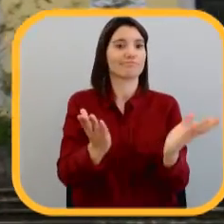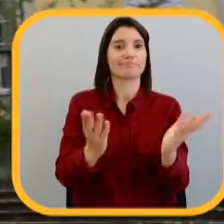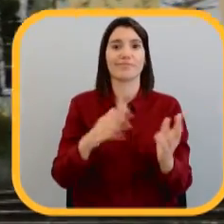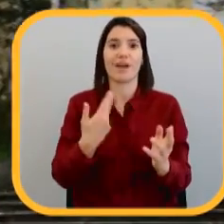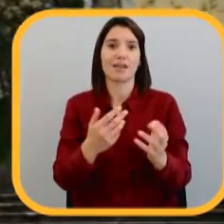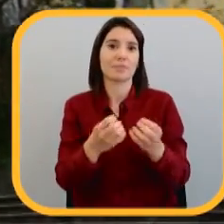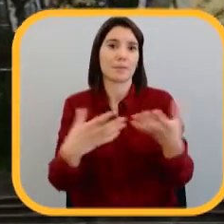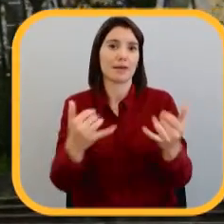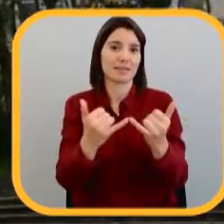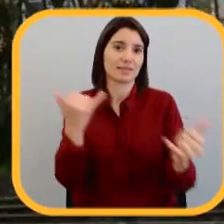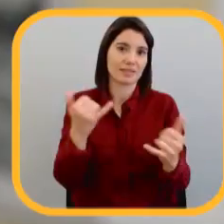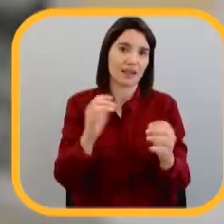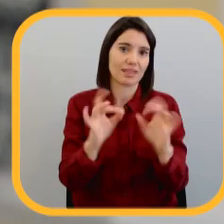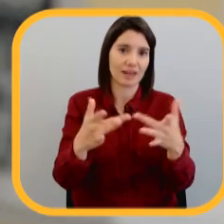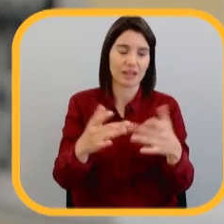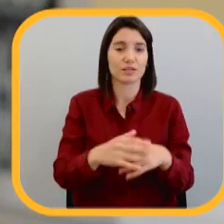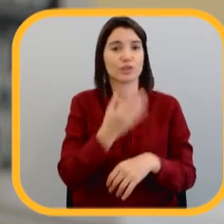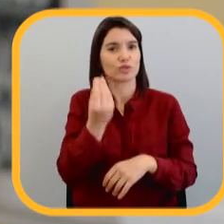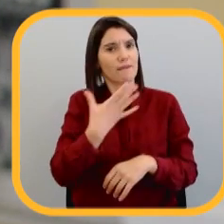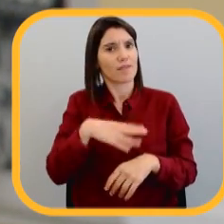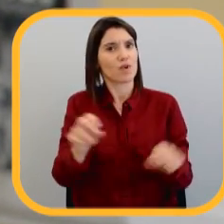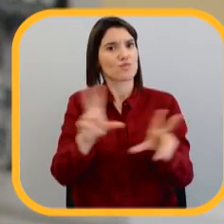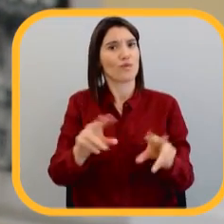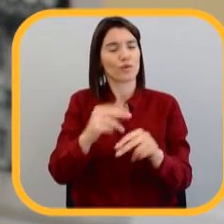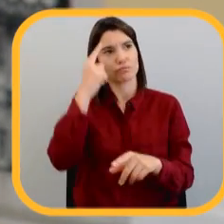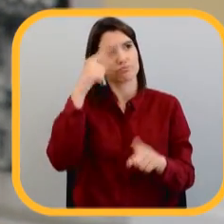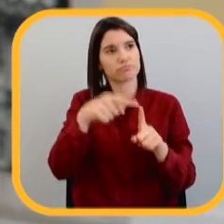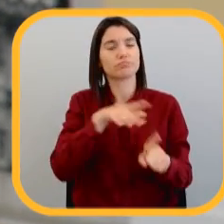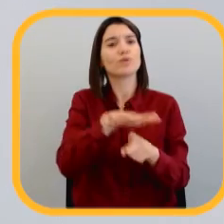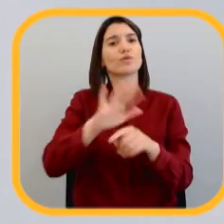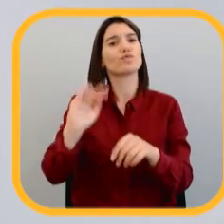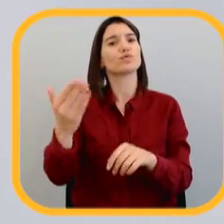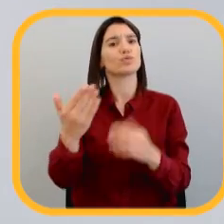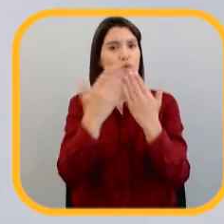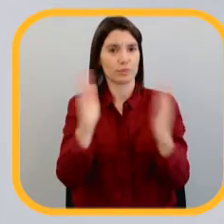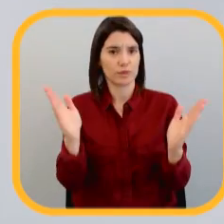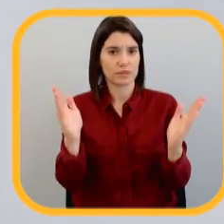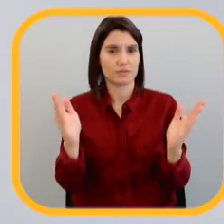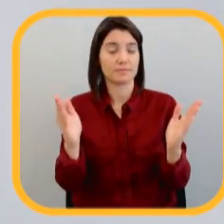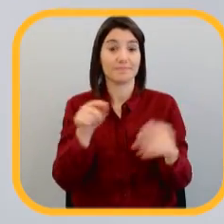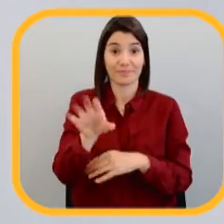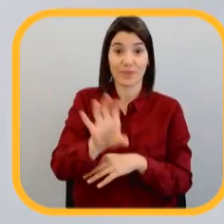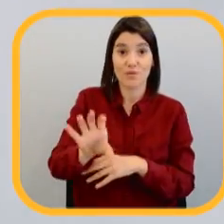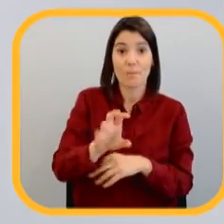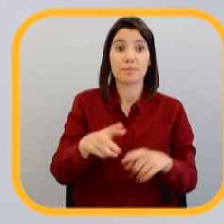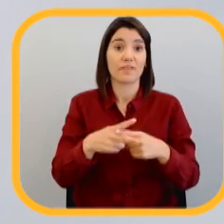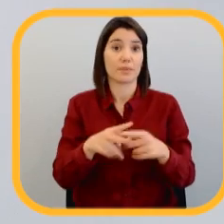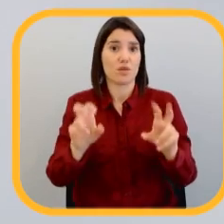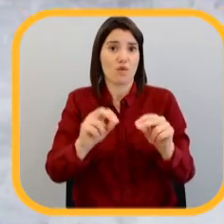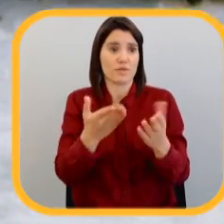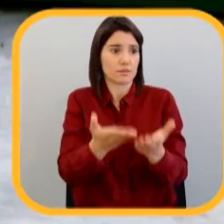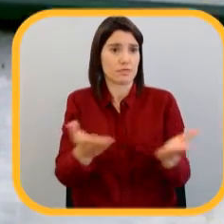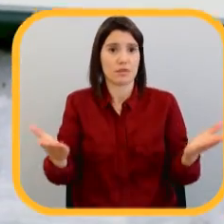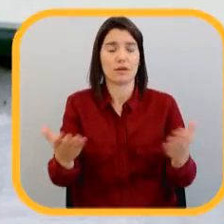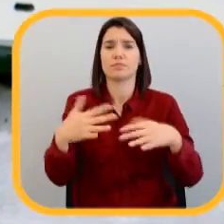acompanha a era da digitalização e os jovens têm procurado inovar com o objetivo de influenciar o futuro da democracia. Deste modo, e com